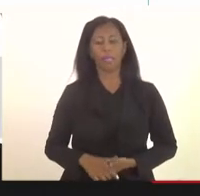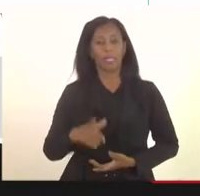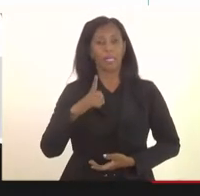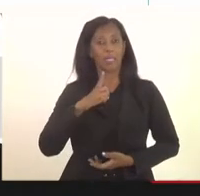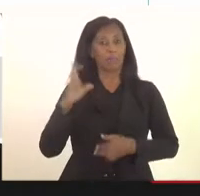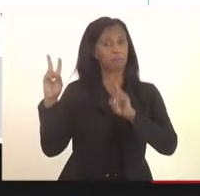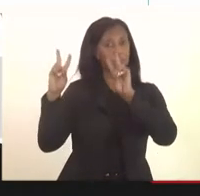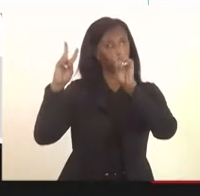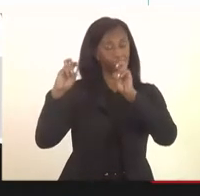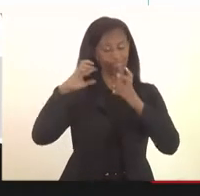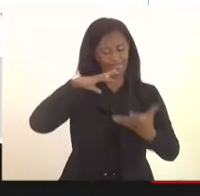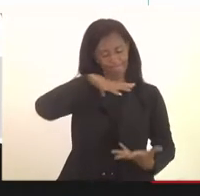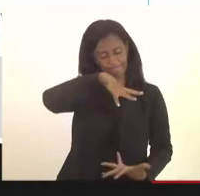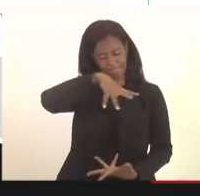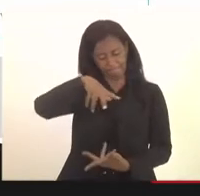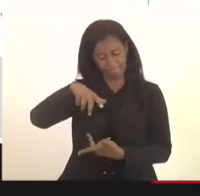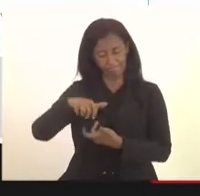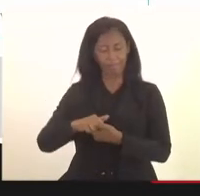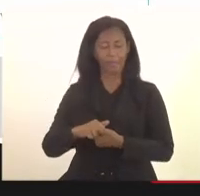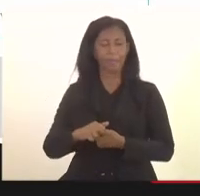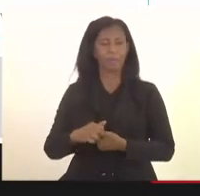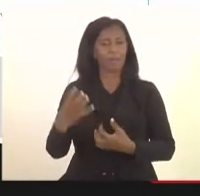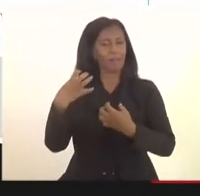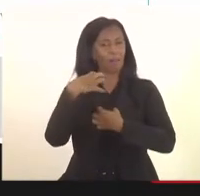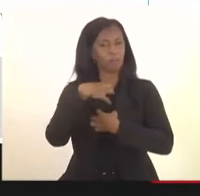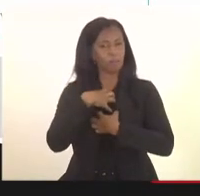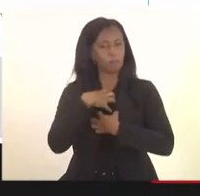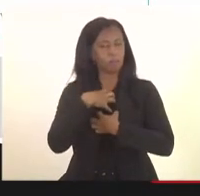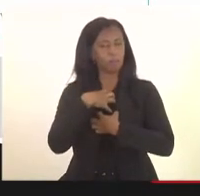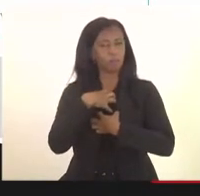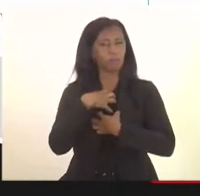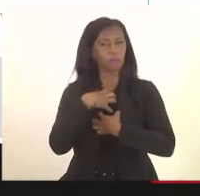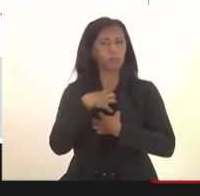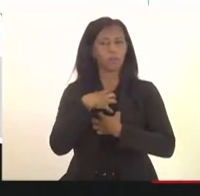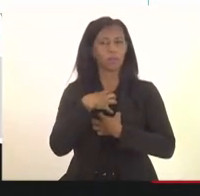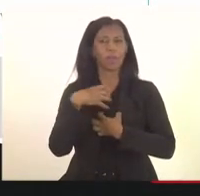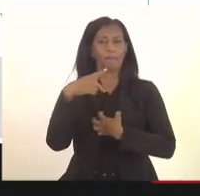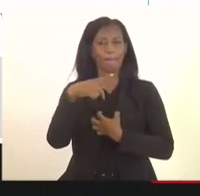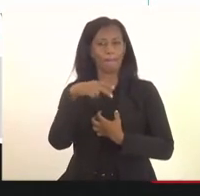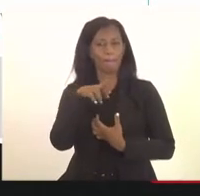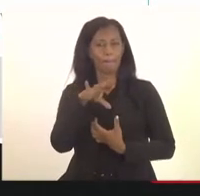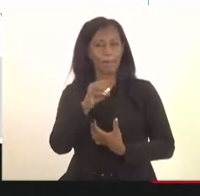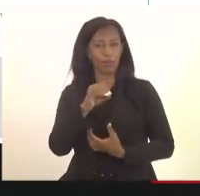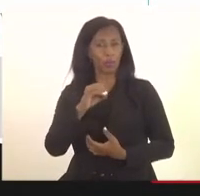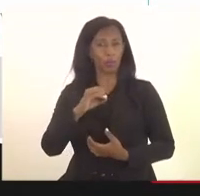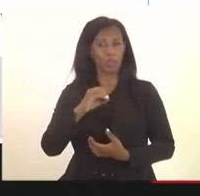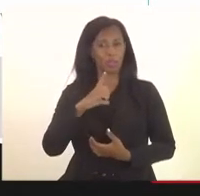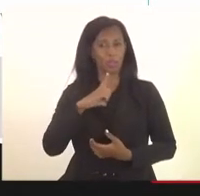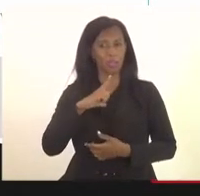falar isso para dar um conforto para os senhores, que a empresa, a Petronas, ela tem uma...